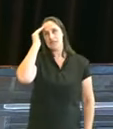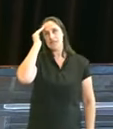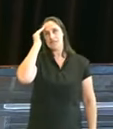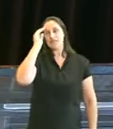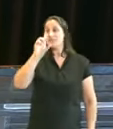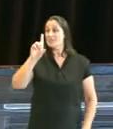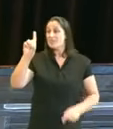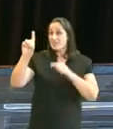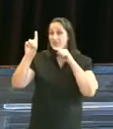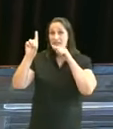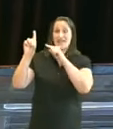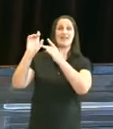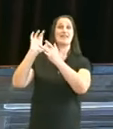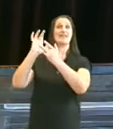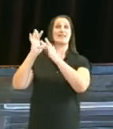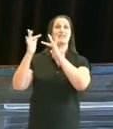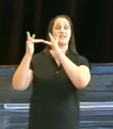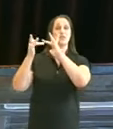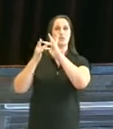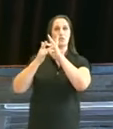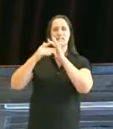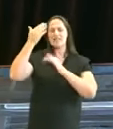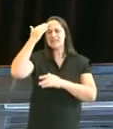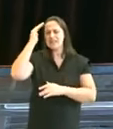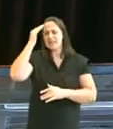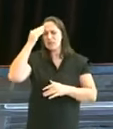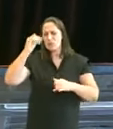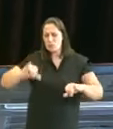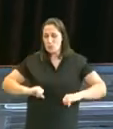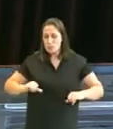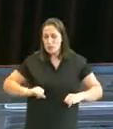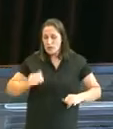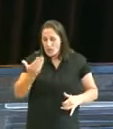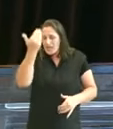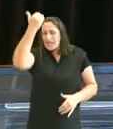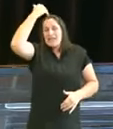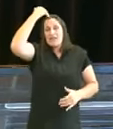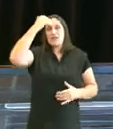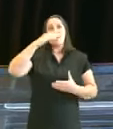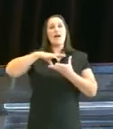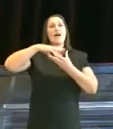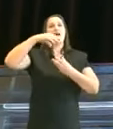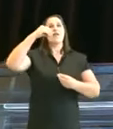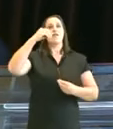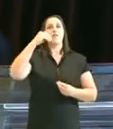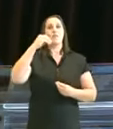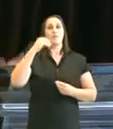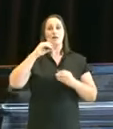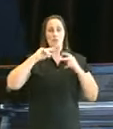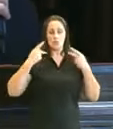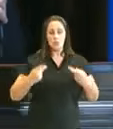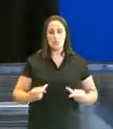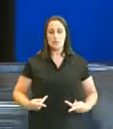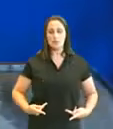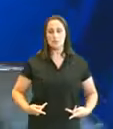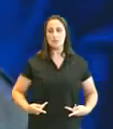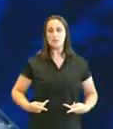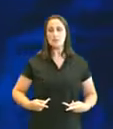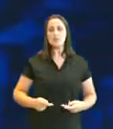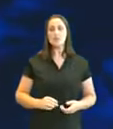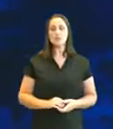que entendeu as dores da alma humana, porque Ele as sentiu. Quando a gente olha nos evangelhos,